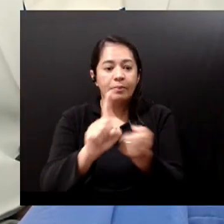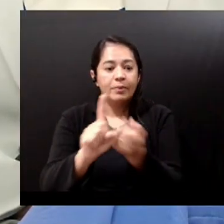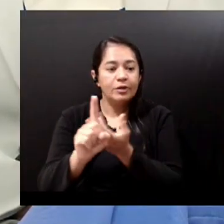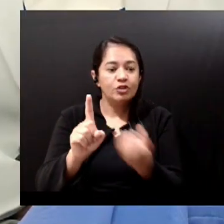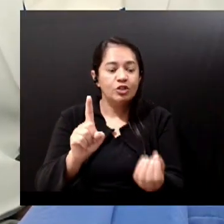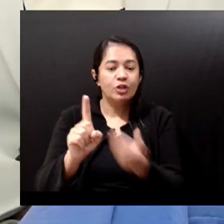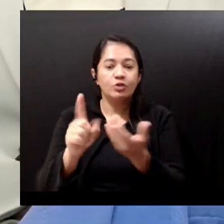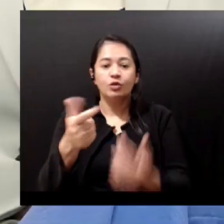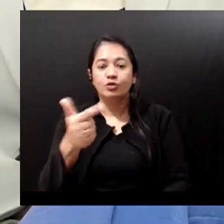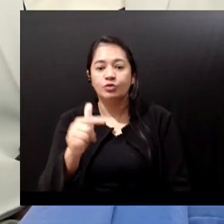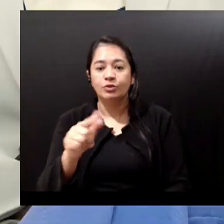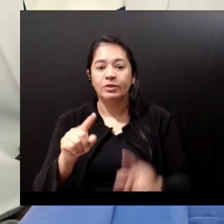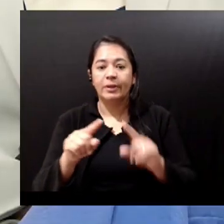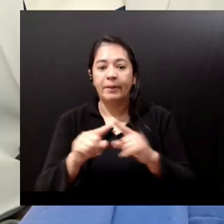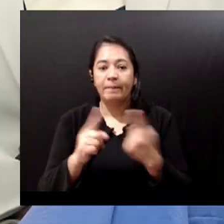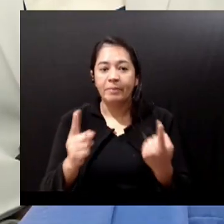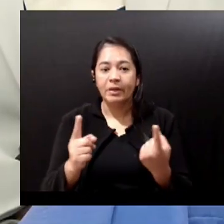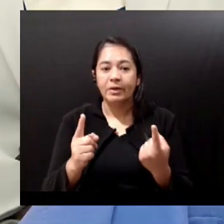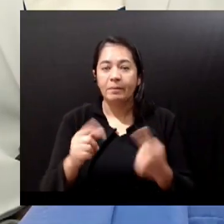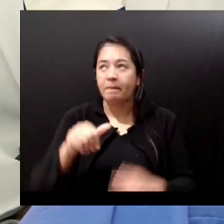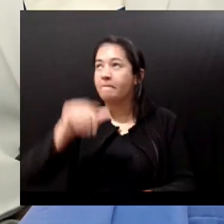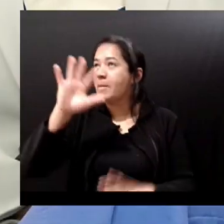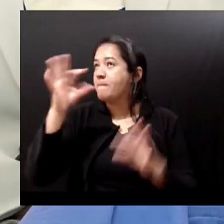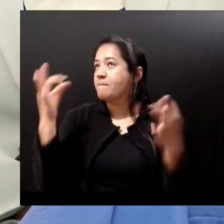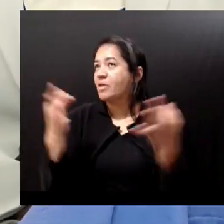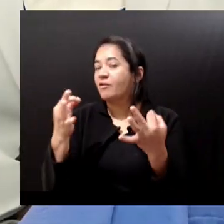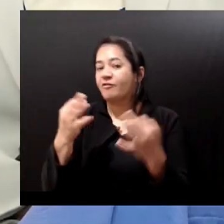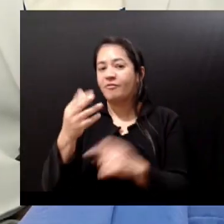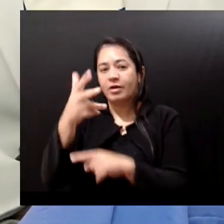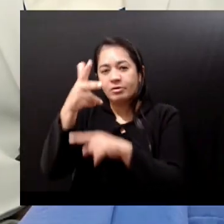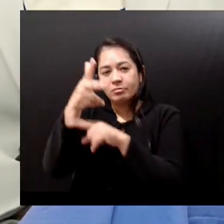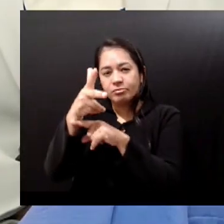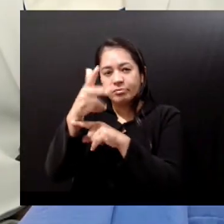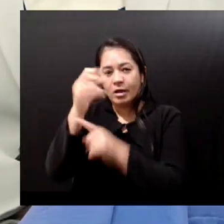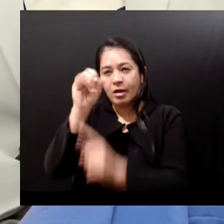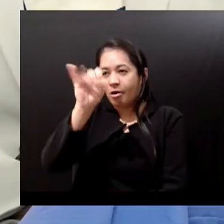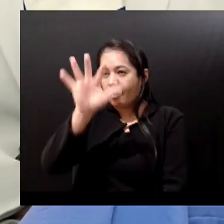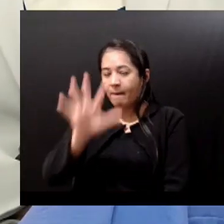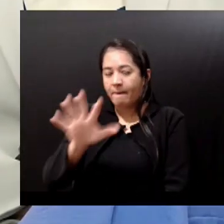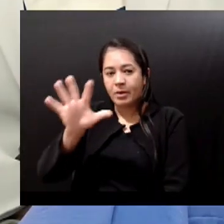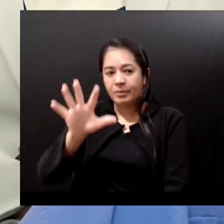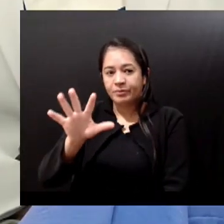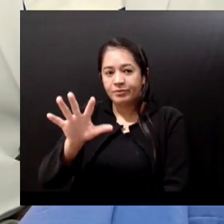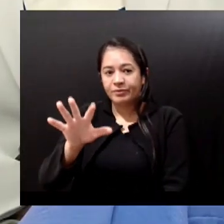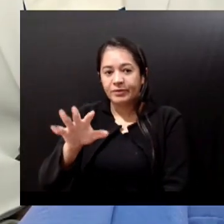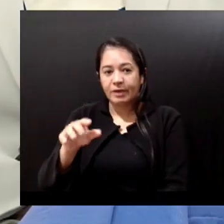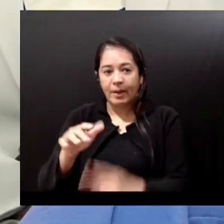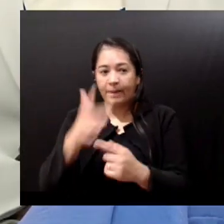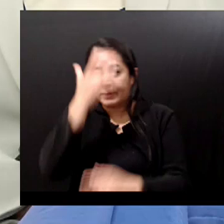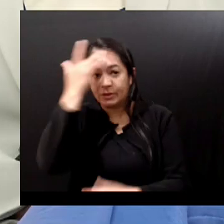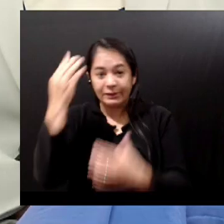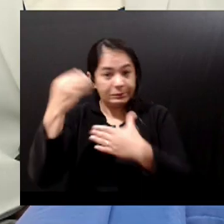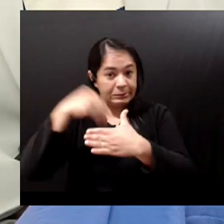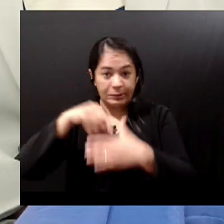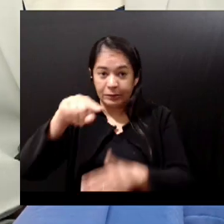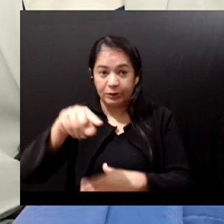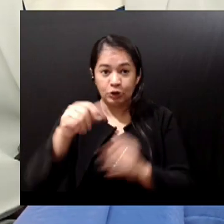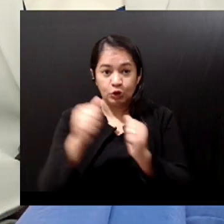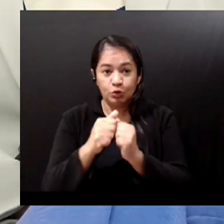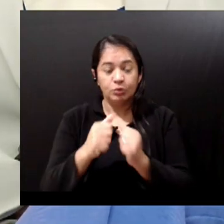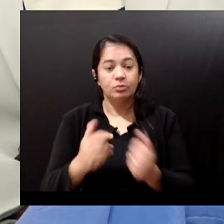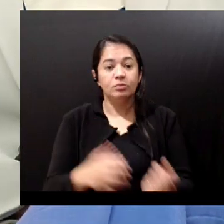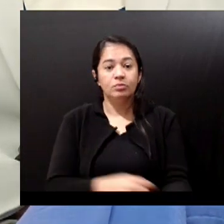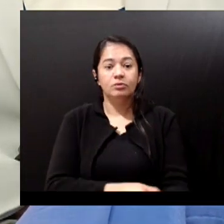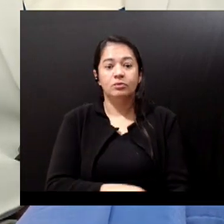mais perfeita que seja a sua câmera, a sua imagem, por mais que pareça que o sujeito está lá dentro de você, lá dentro com você na sala, é você,